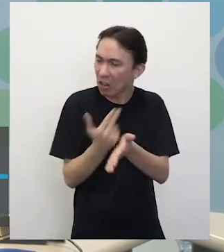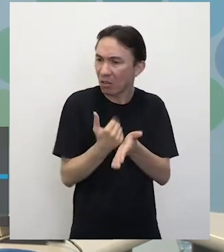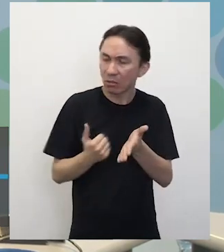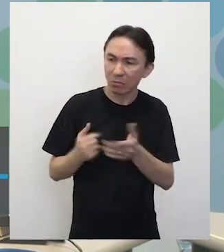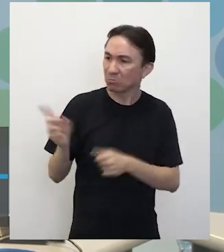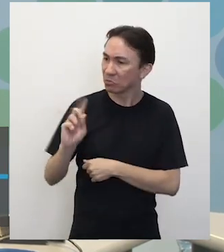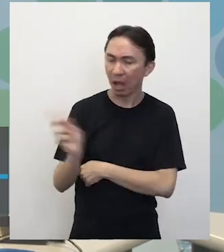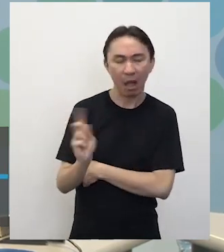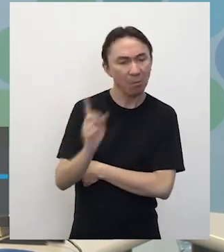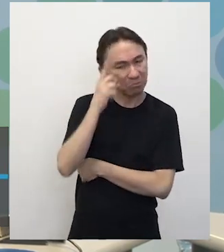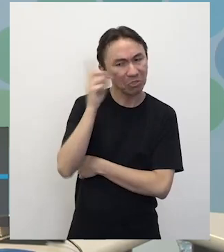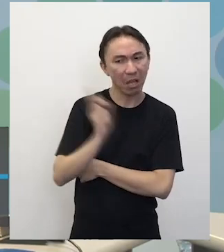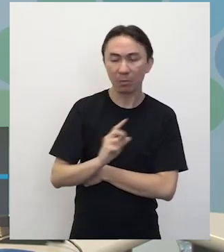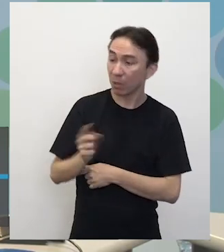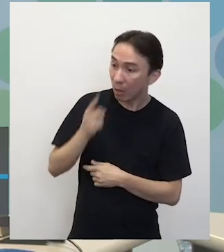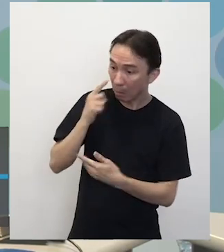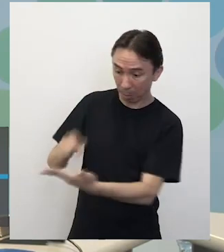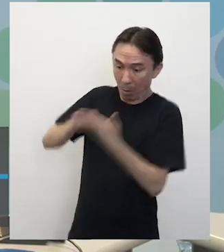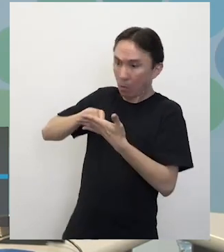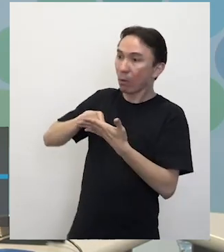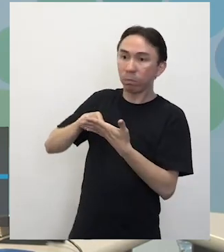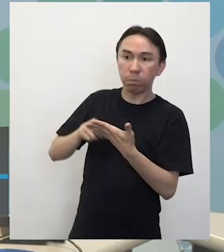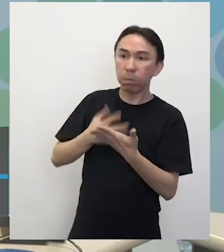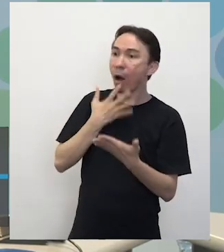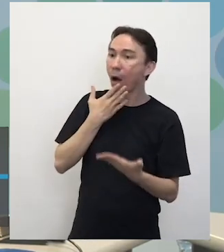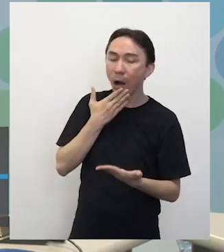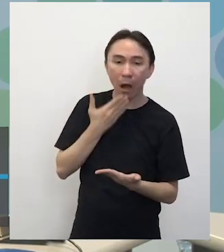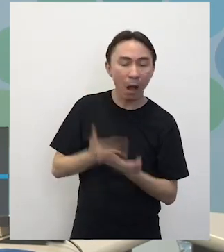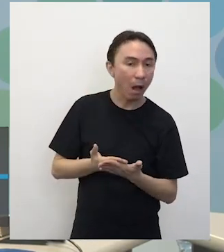fica... Aí tem também a questão